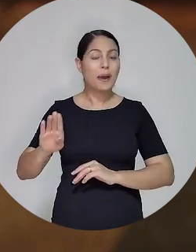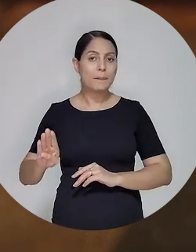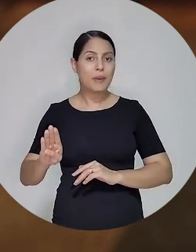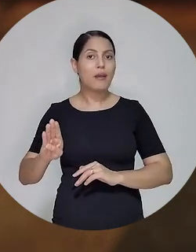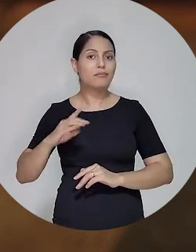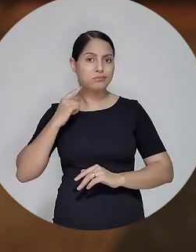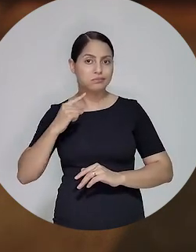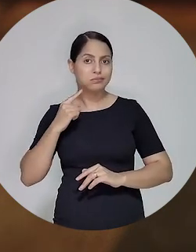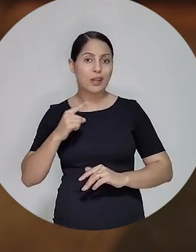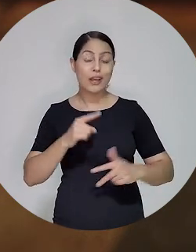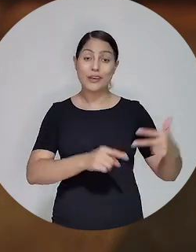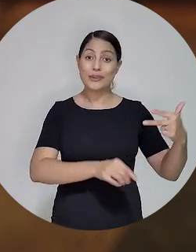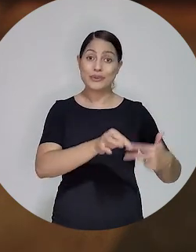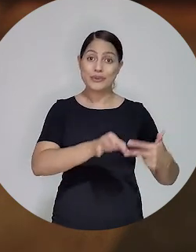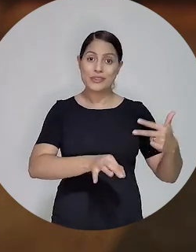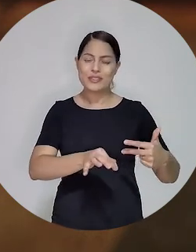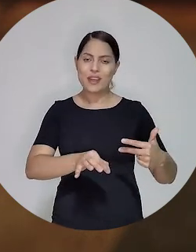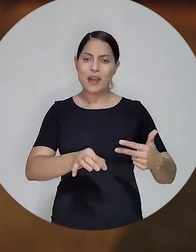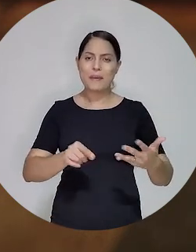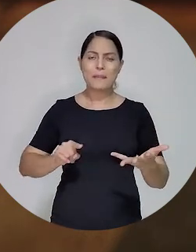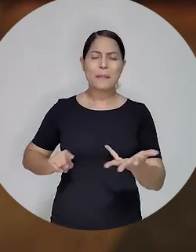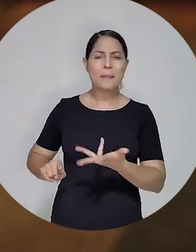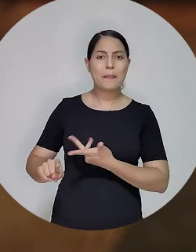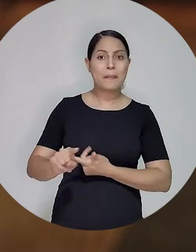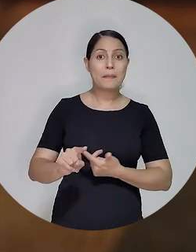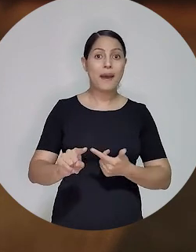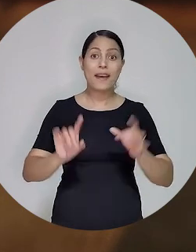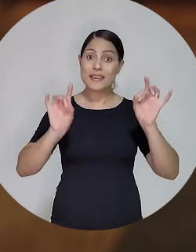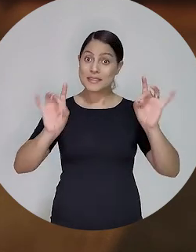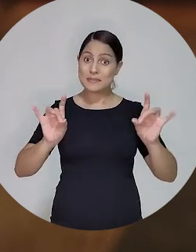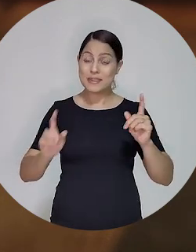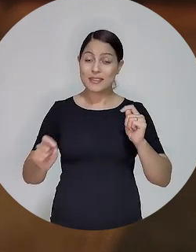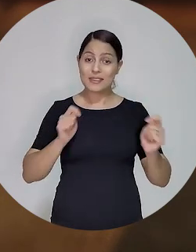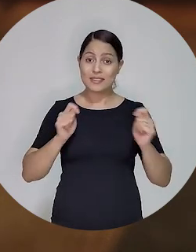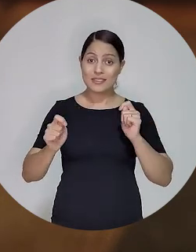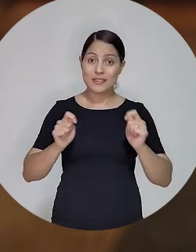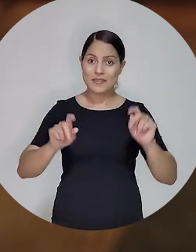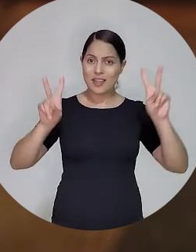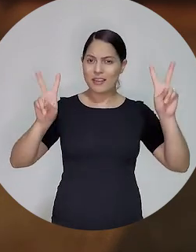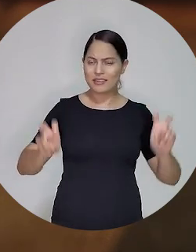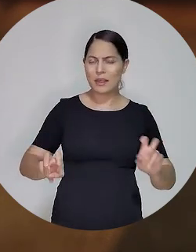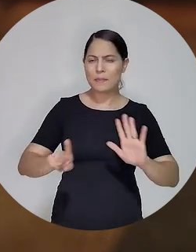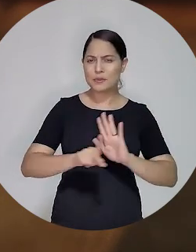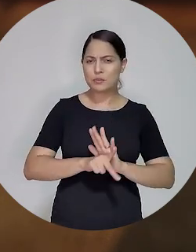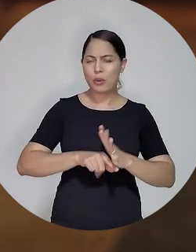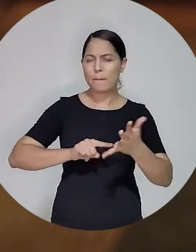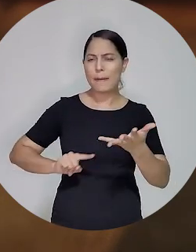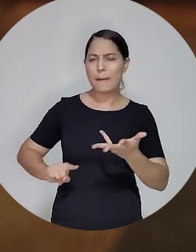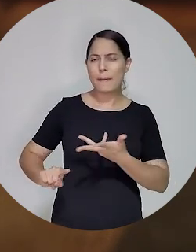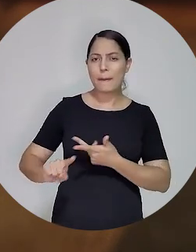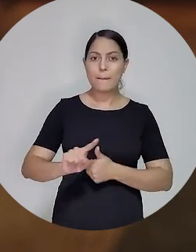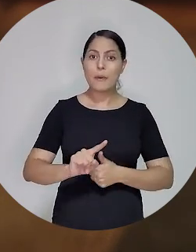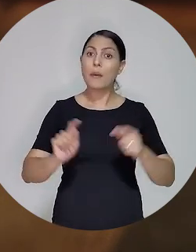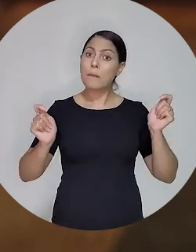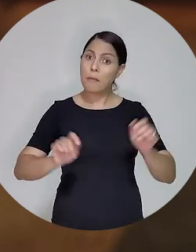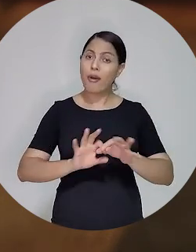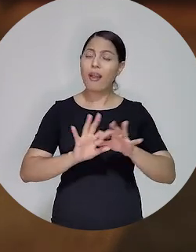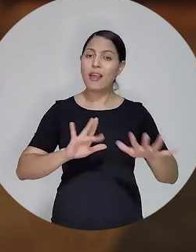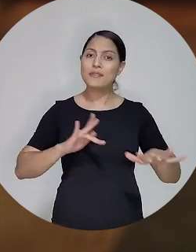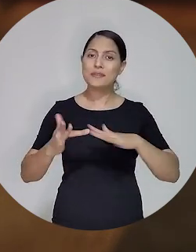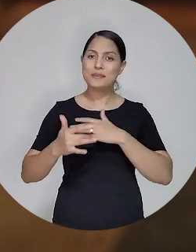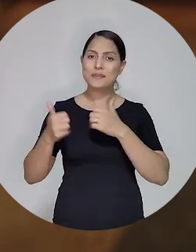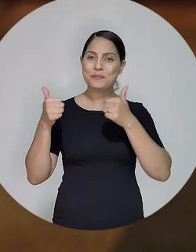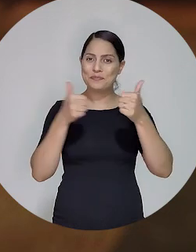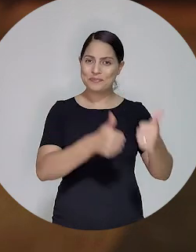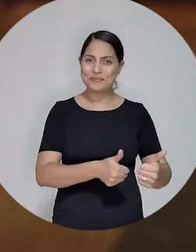e do judiciário, além de acompanhar entrevistas especiais, matérias exclusivas e muito mais. Não deixe de seguir também as nossas